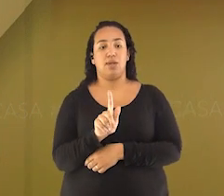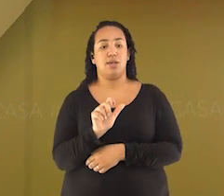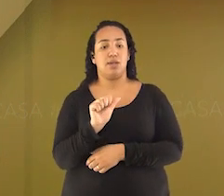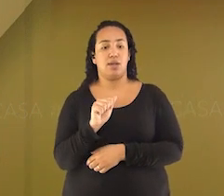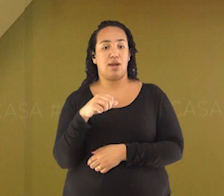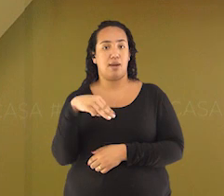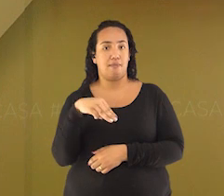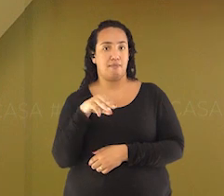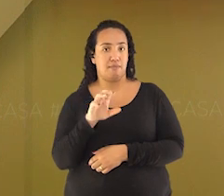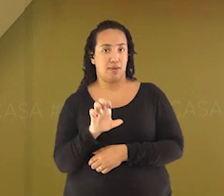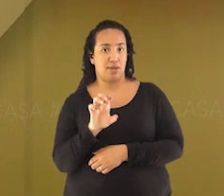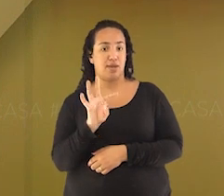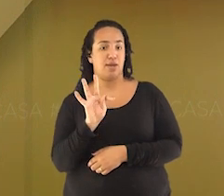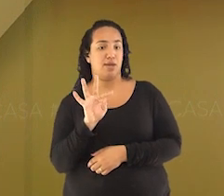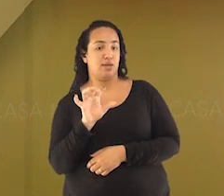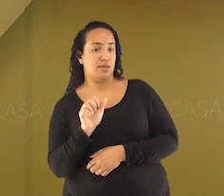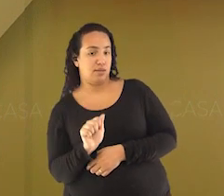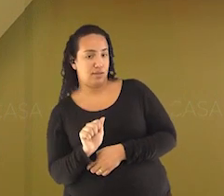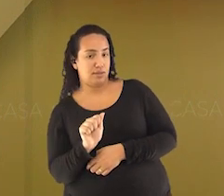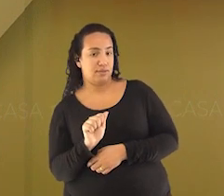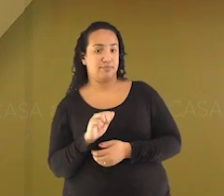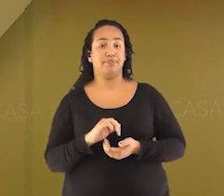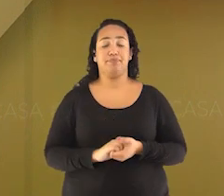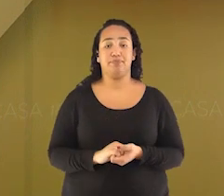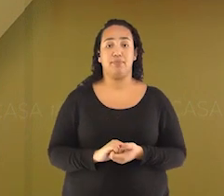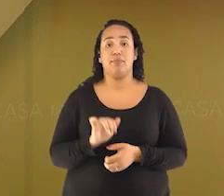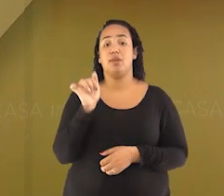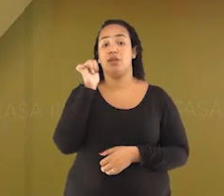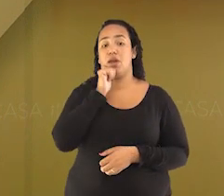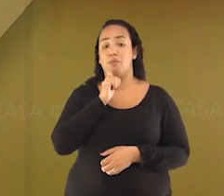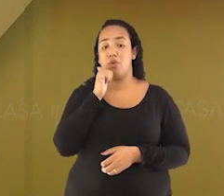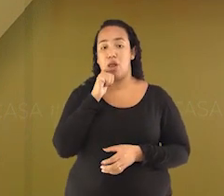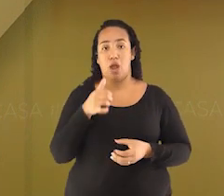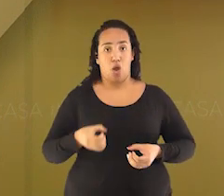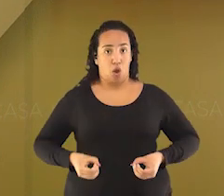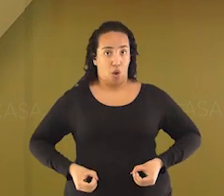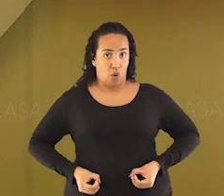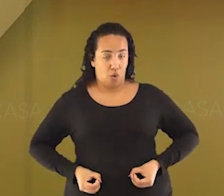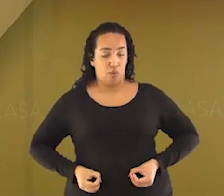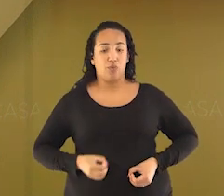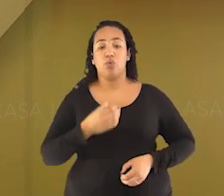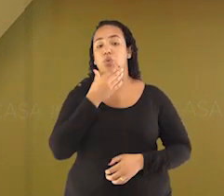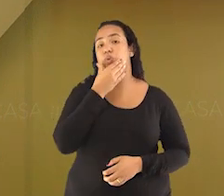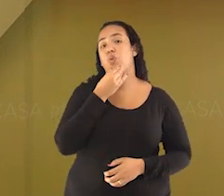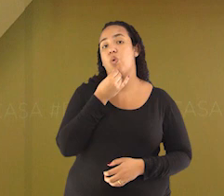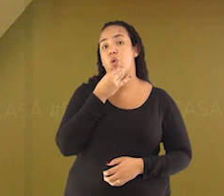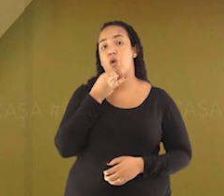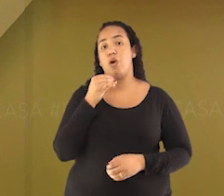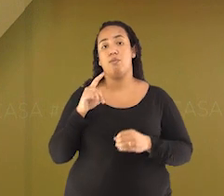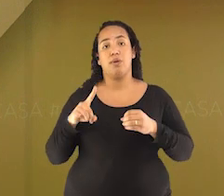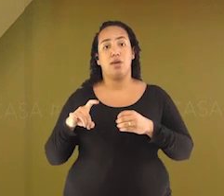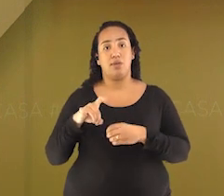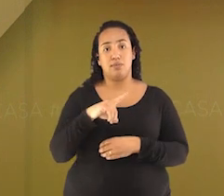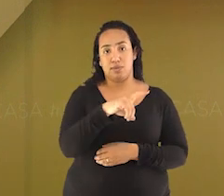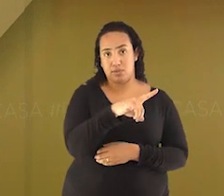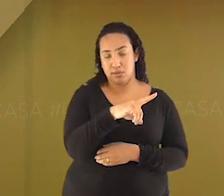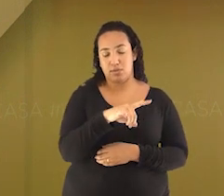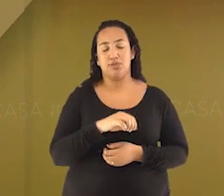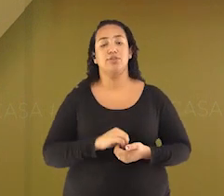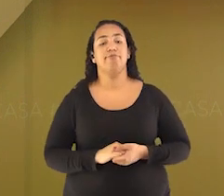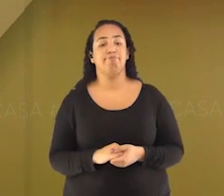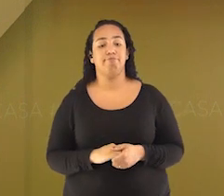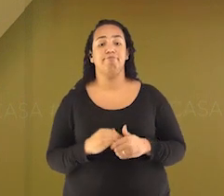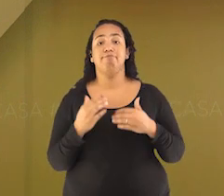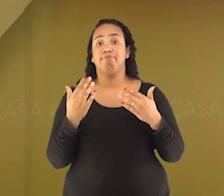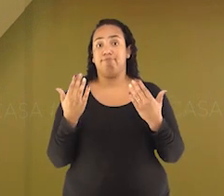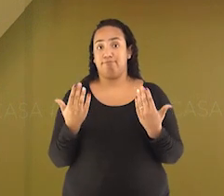gametas femininos são os ovócitos, já os masculinos são os espermatozoides, como vemos aqui na imagem. Para dar origem